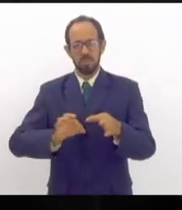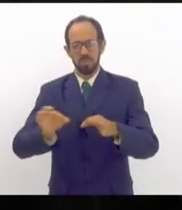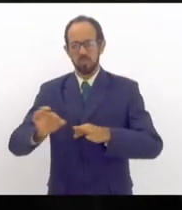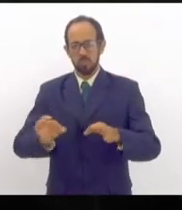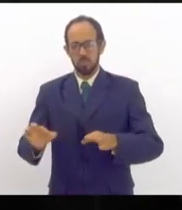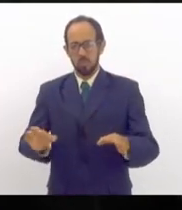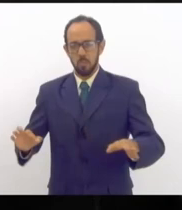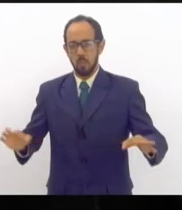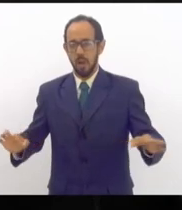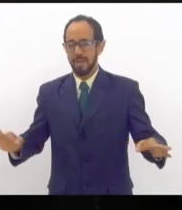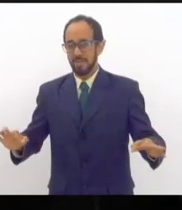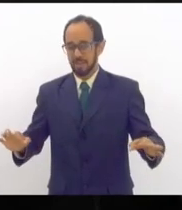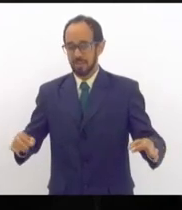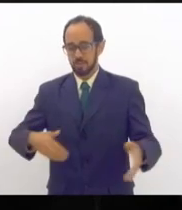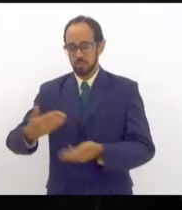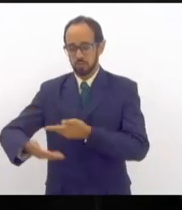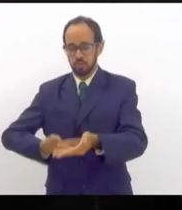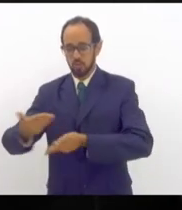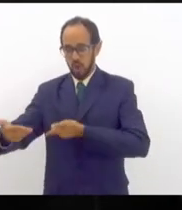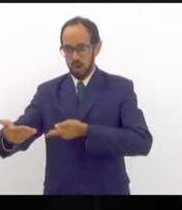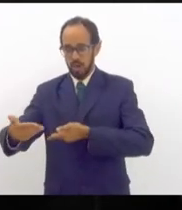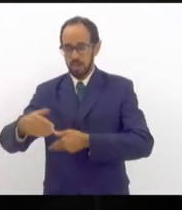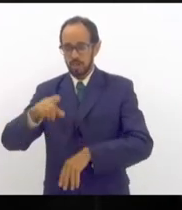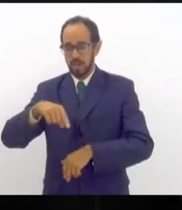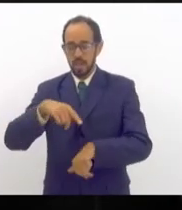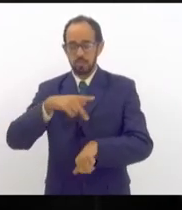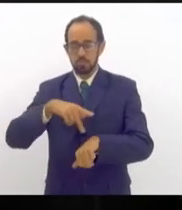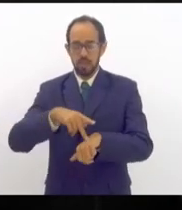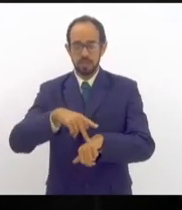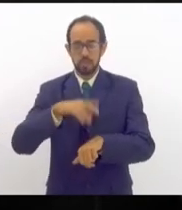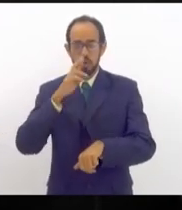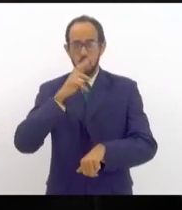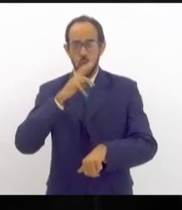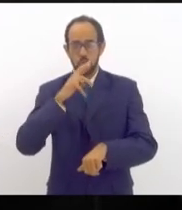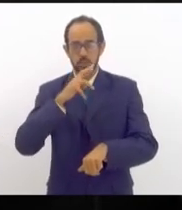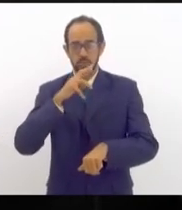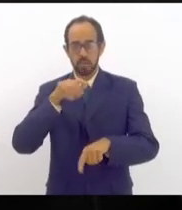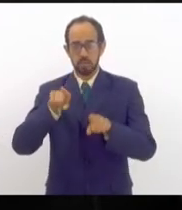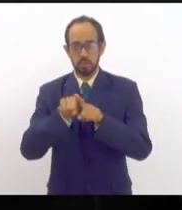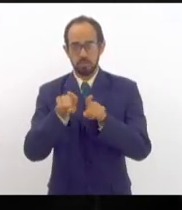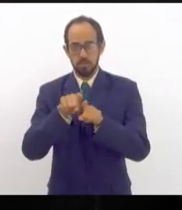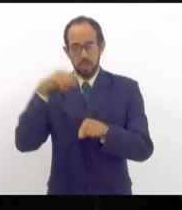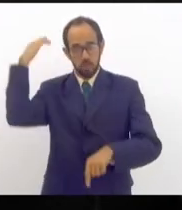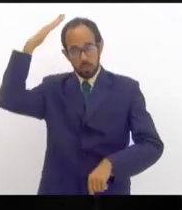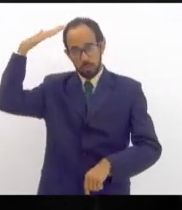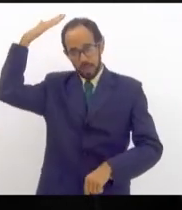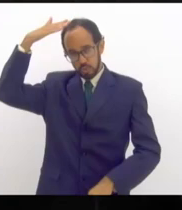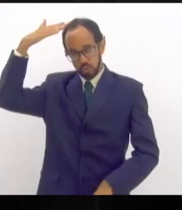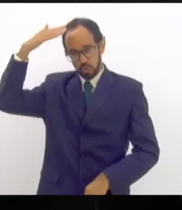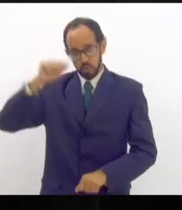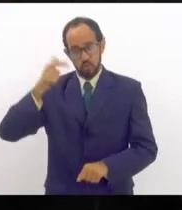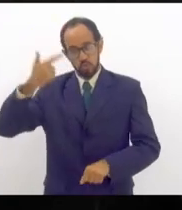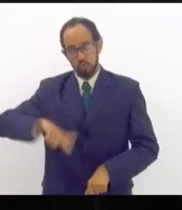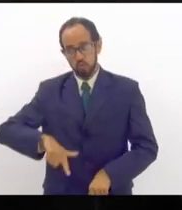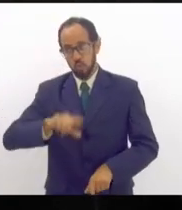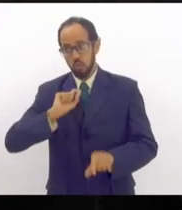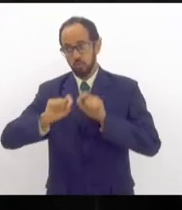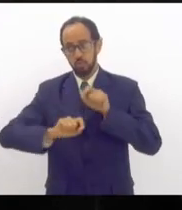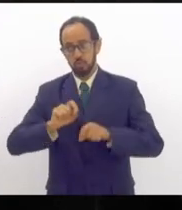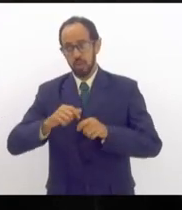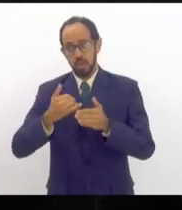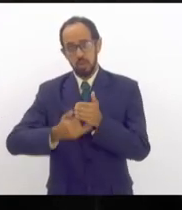foi a questão da Rússia e a questão lá no México e novamente a inflação